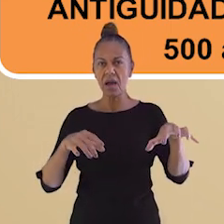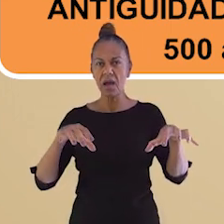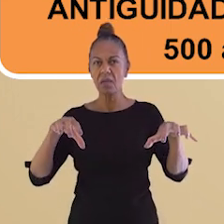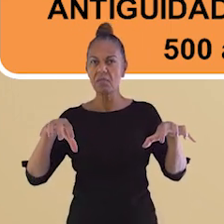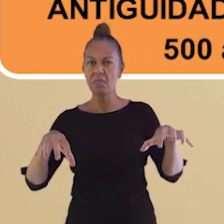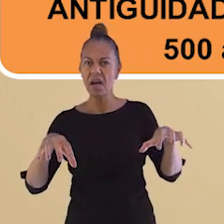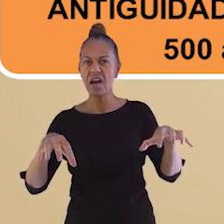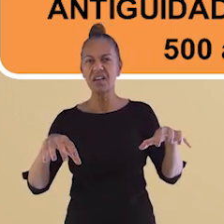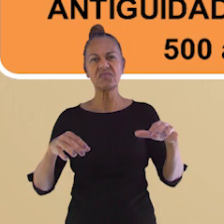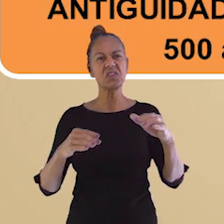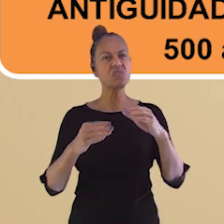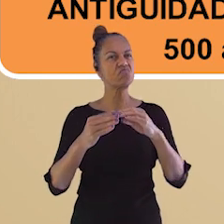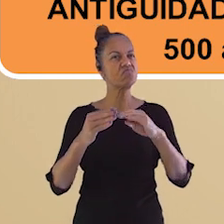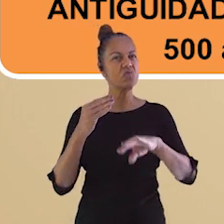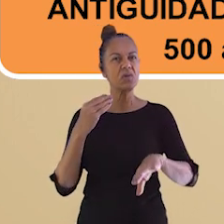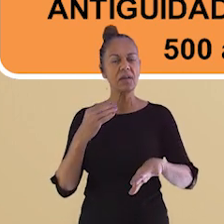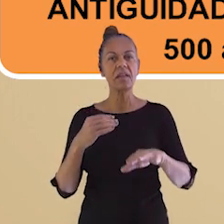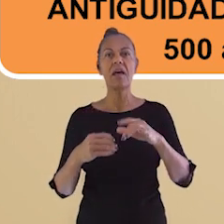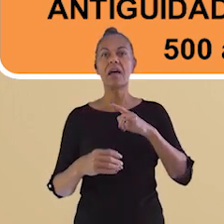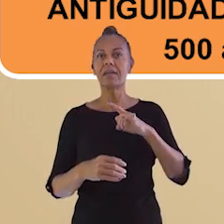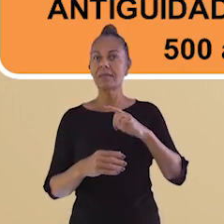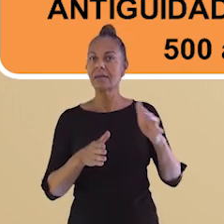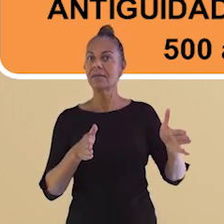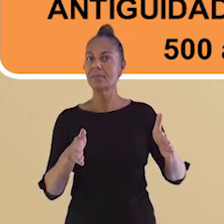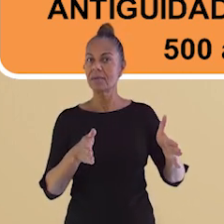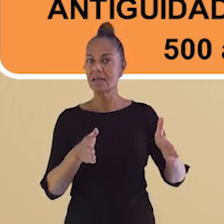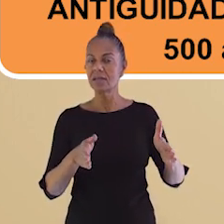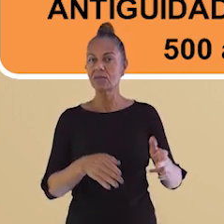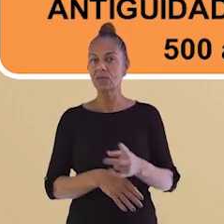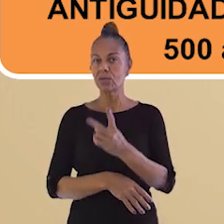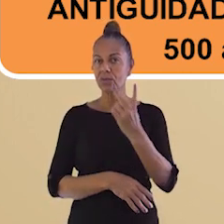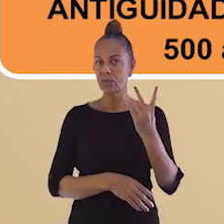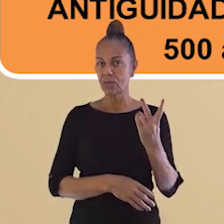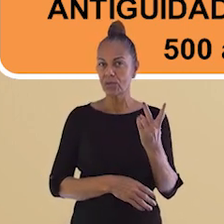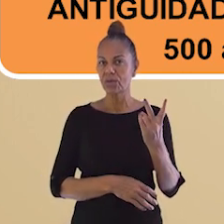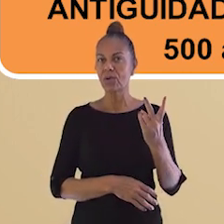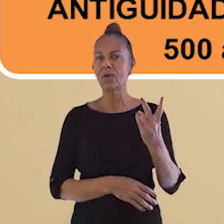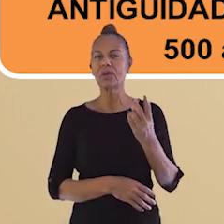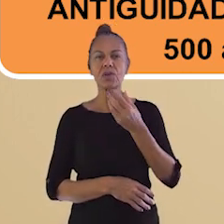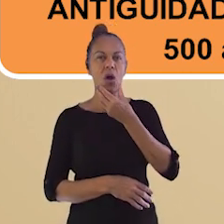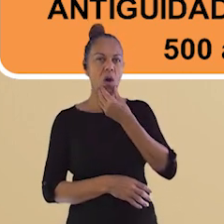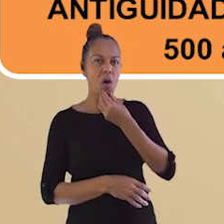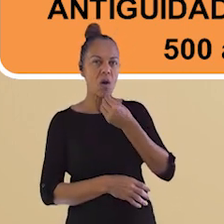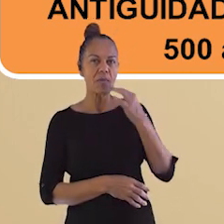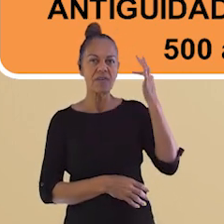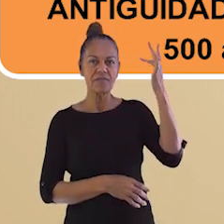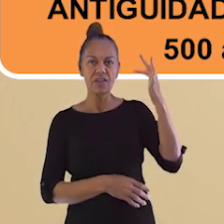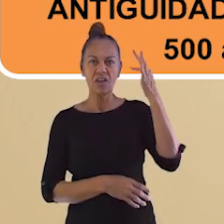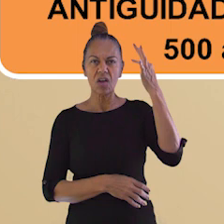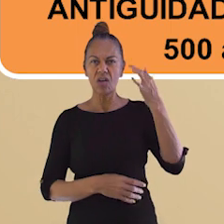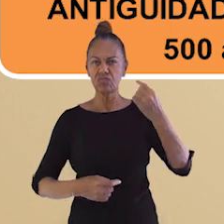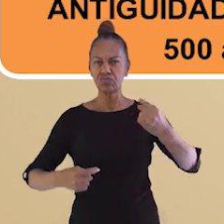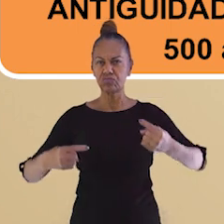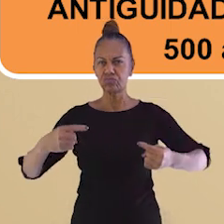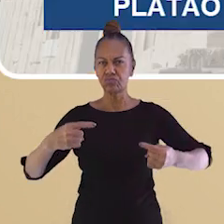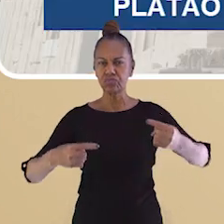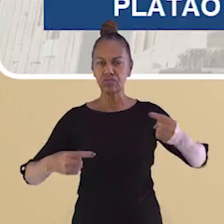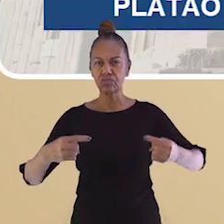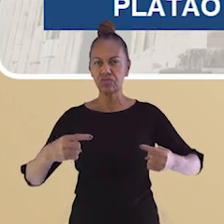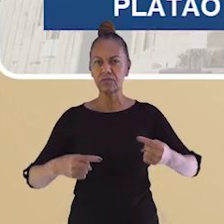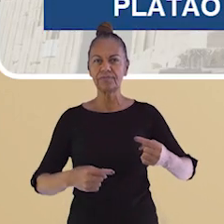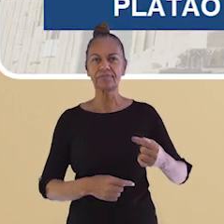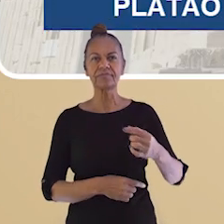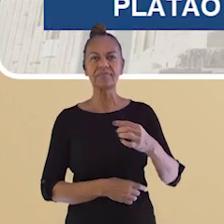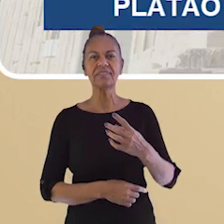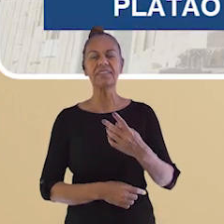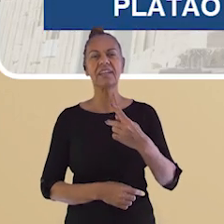hein? Dois dos principais filósofos da época discordavam fortemente um do outro. Platão